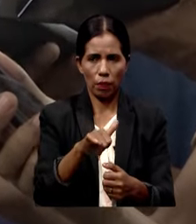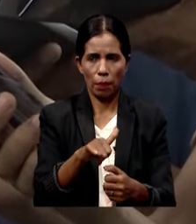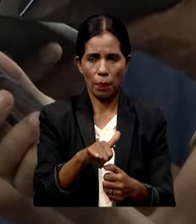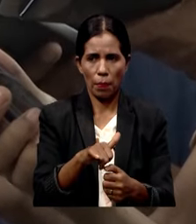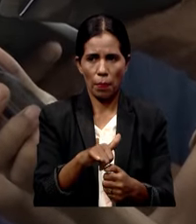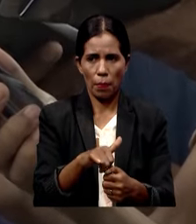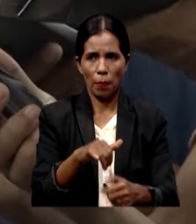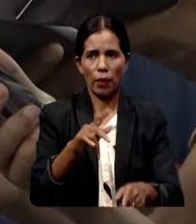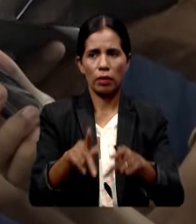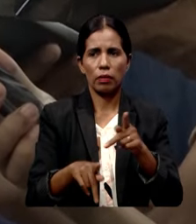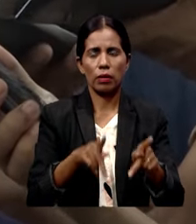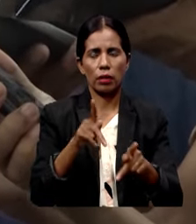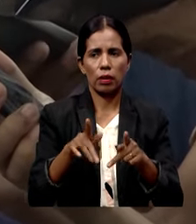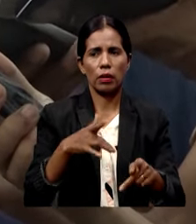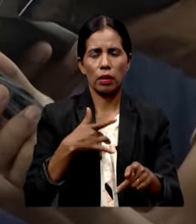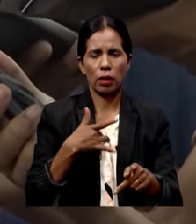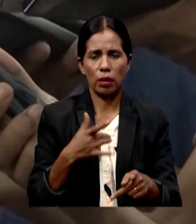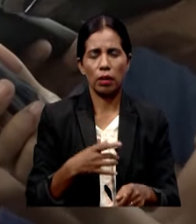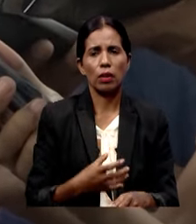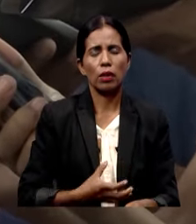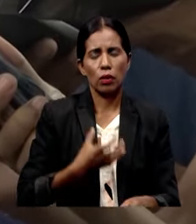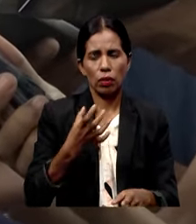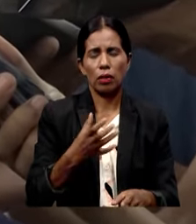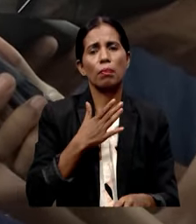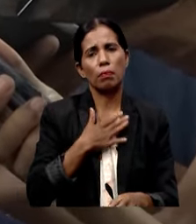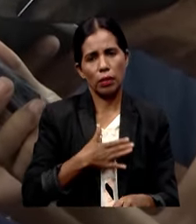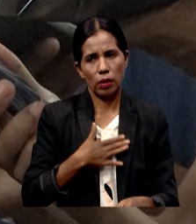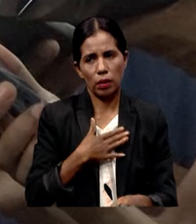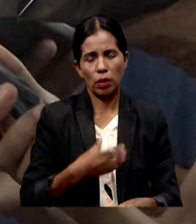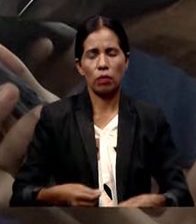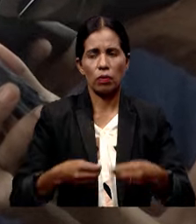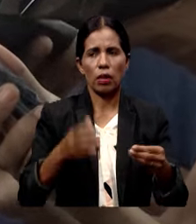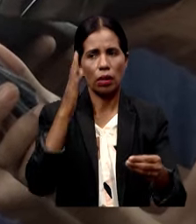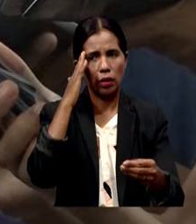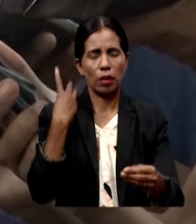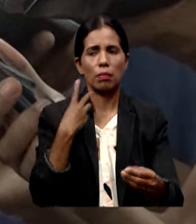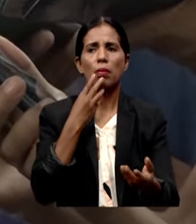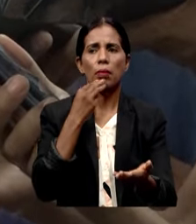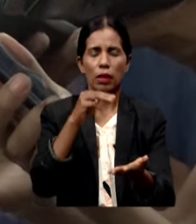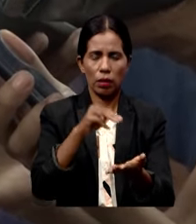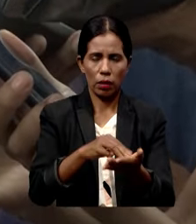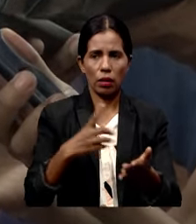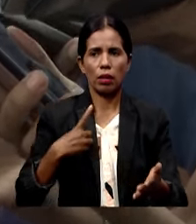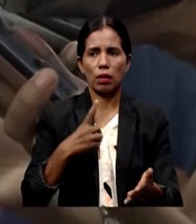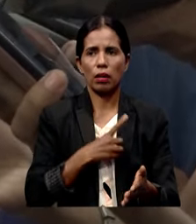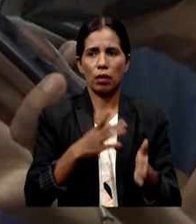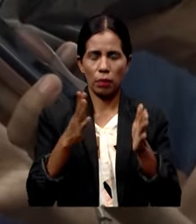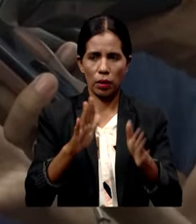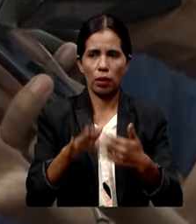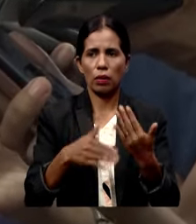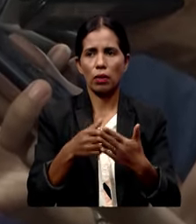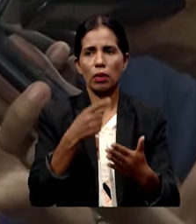sira ansa emocionada e tu, sira di ansa ne favor, forra tene la minha mensagem para na imolun, sira para na deputado, sira